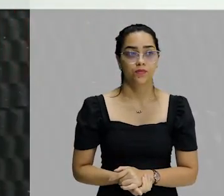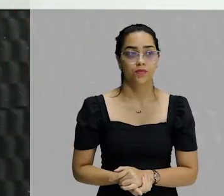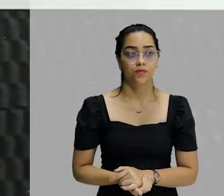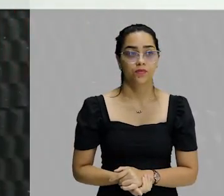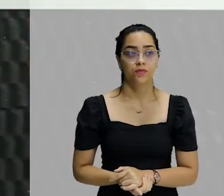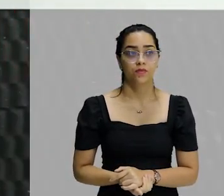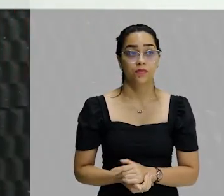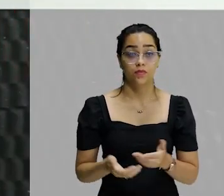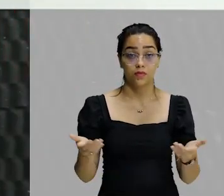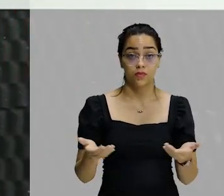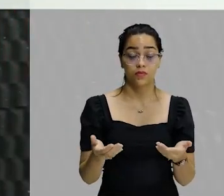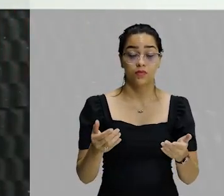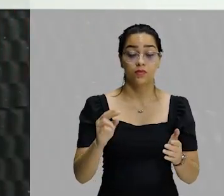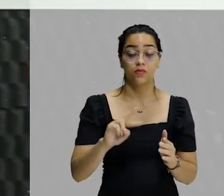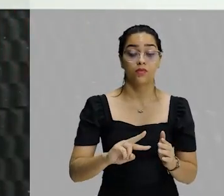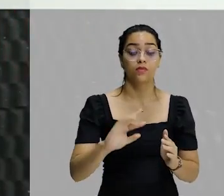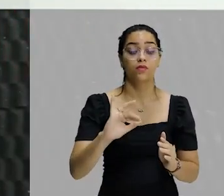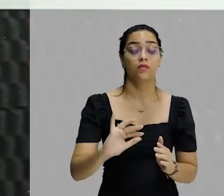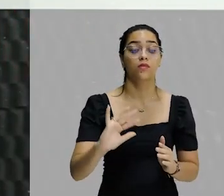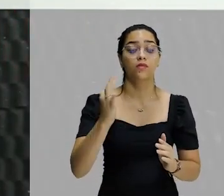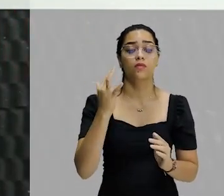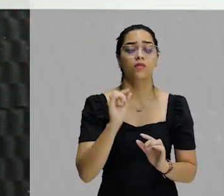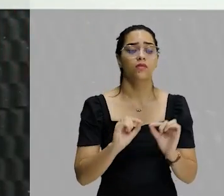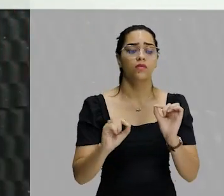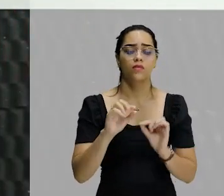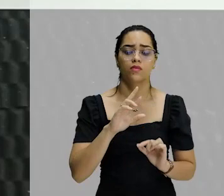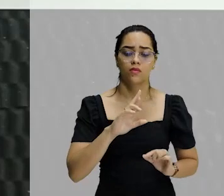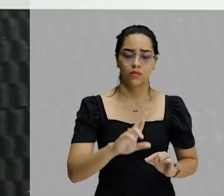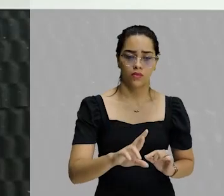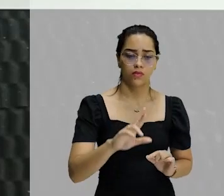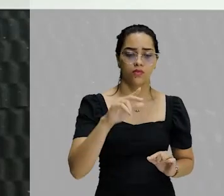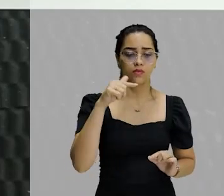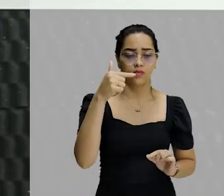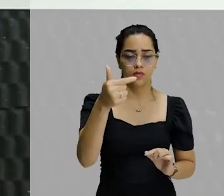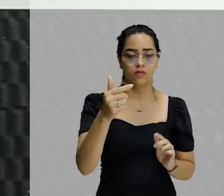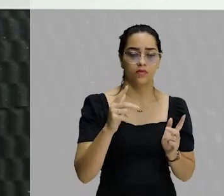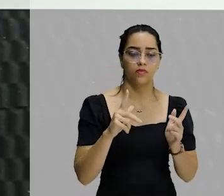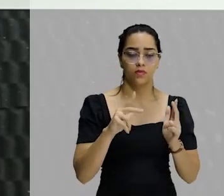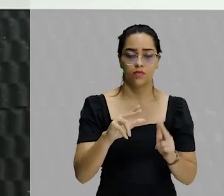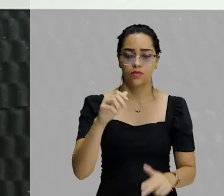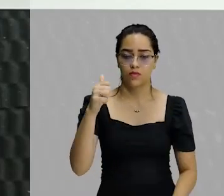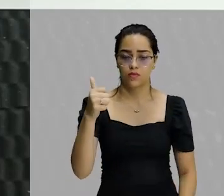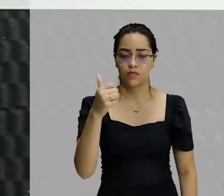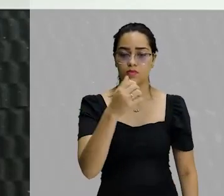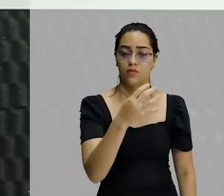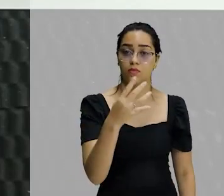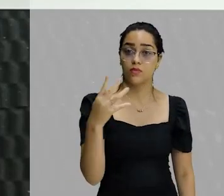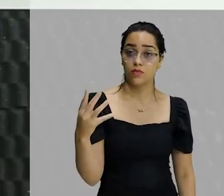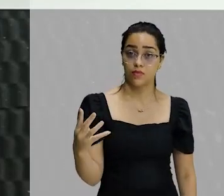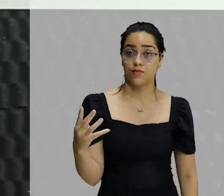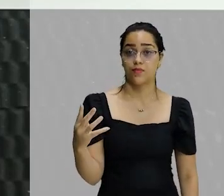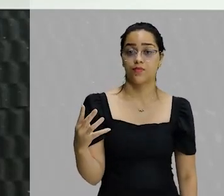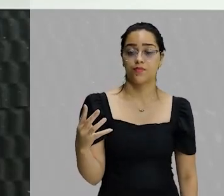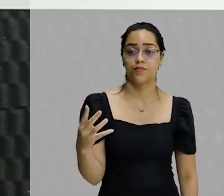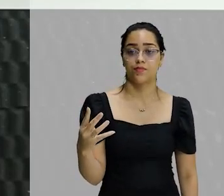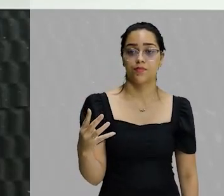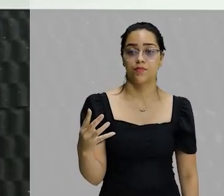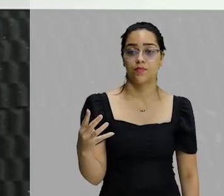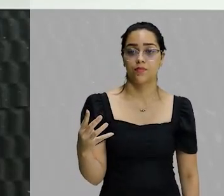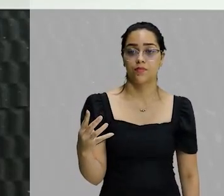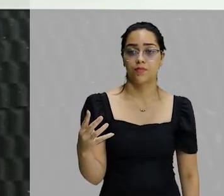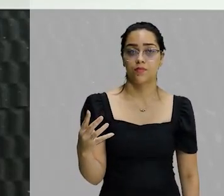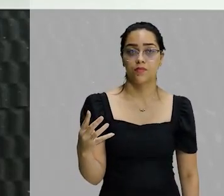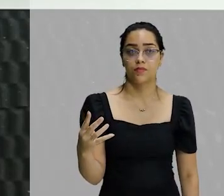que vai acontecer aqui, ó? R ao quadrado vai ser igual a 144.